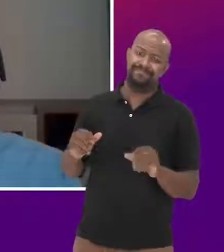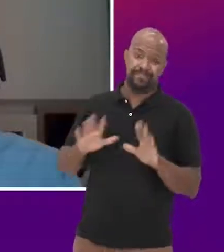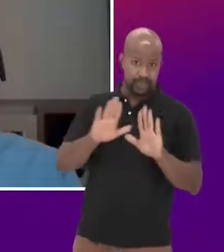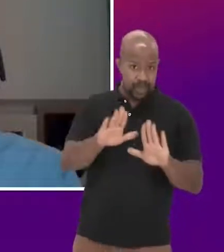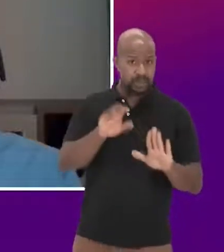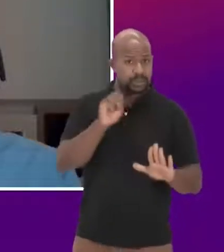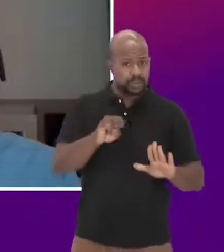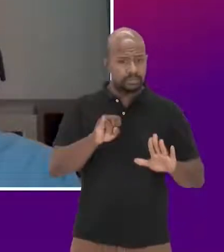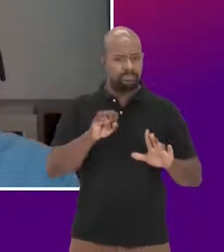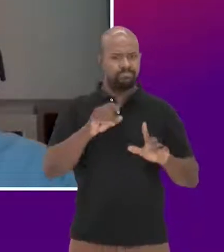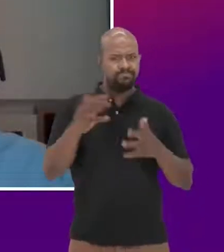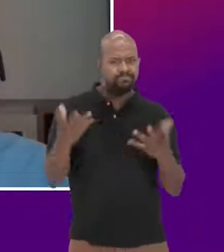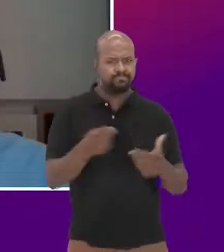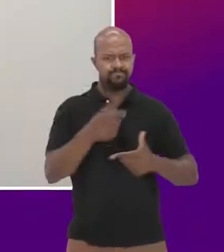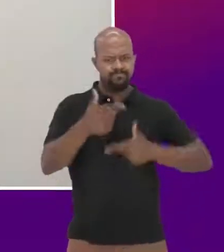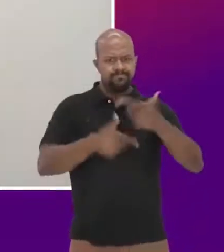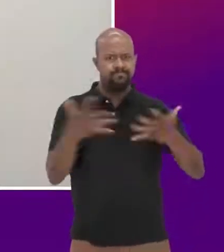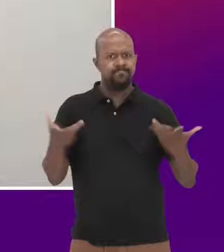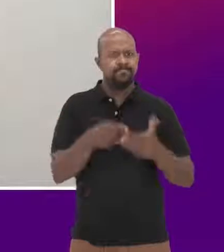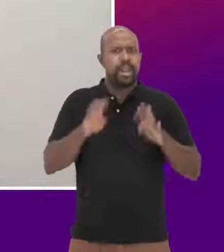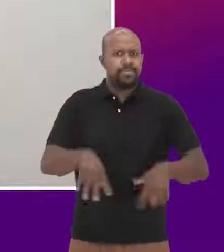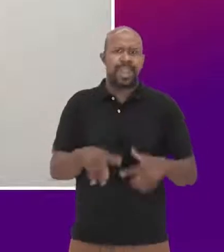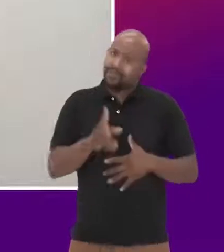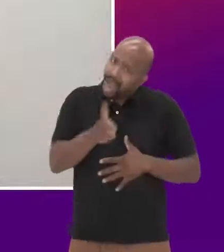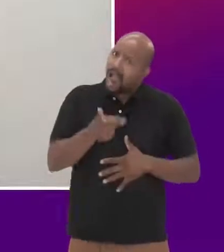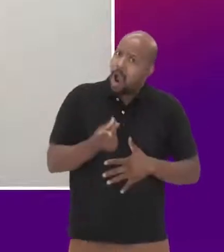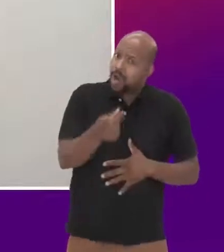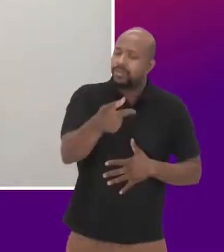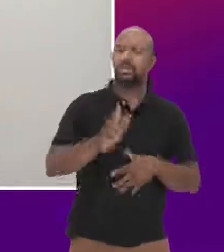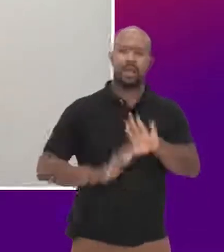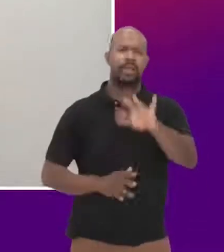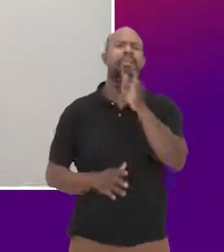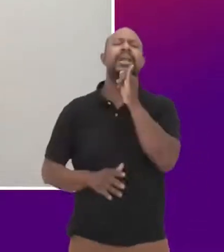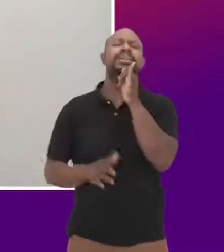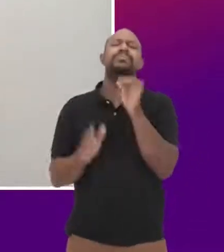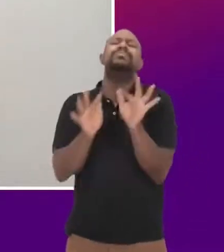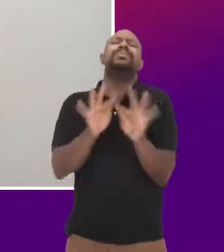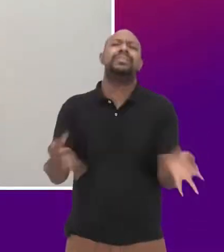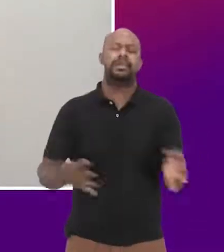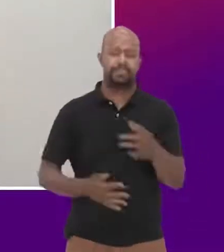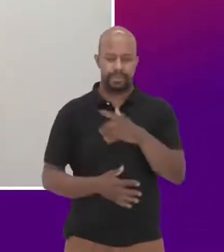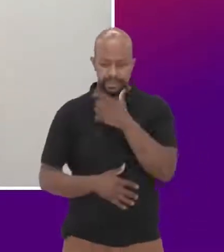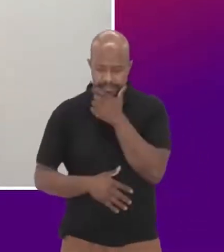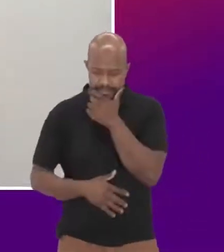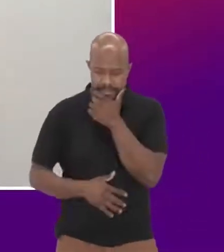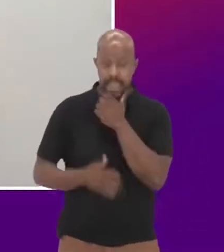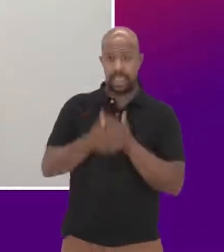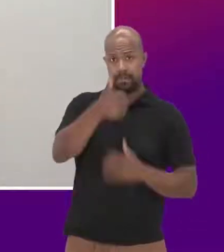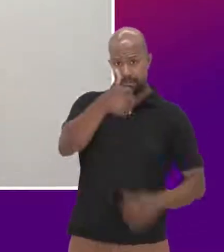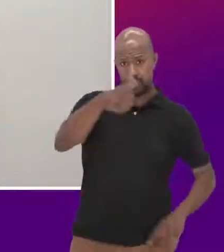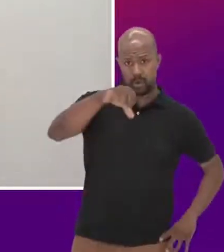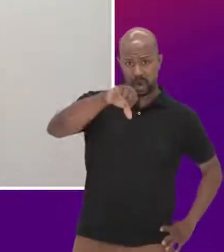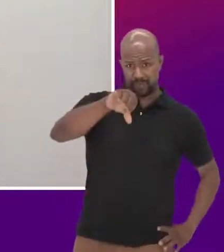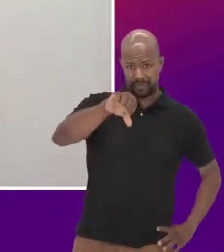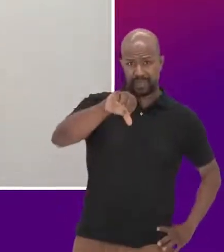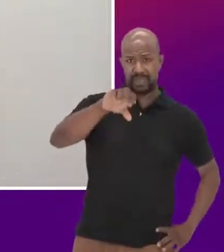bem feitas, não. Vou dar um exemplo muito simples. Em